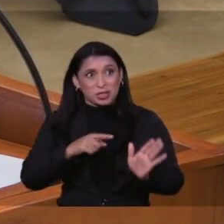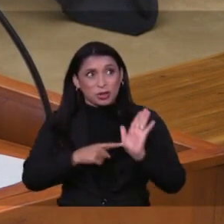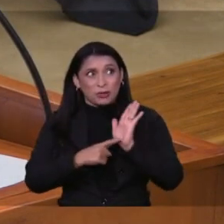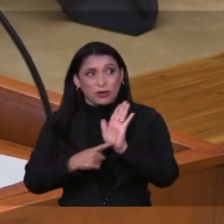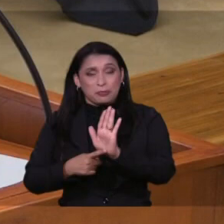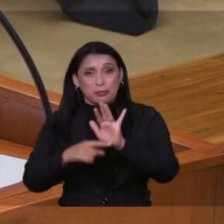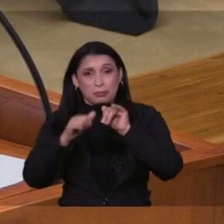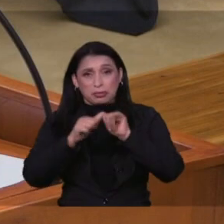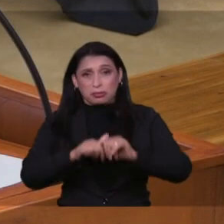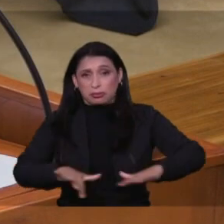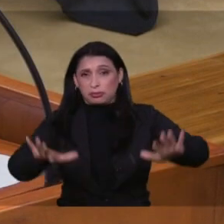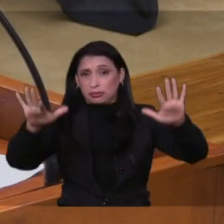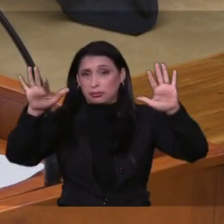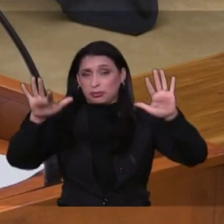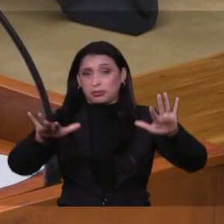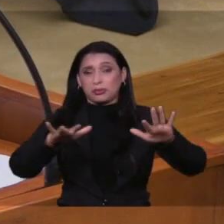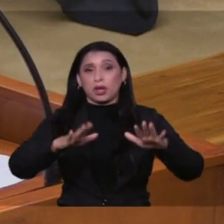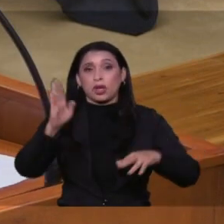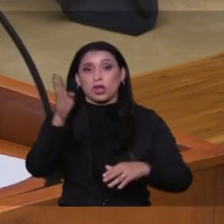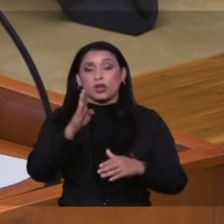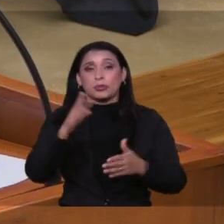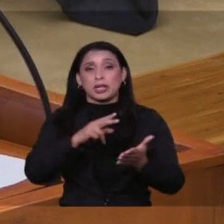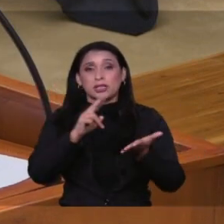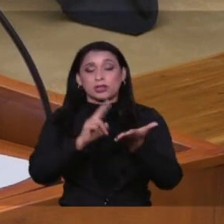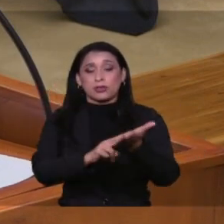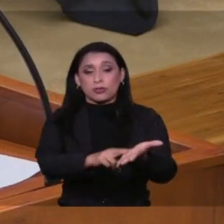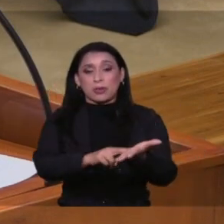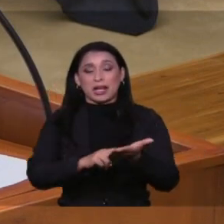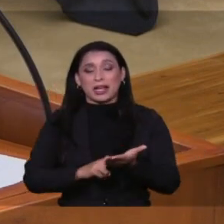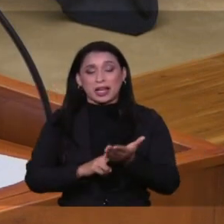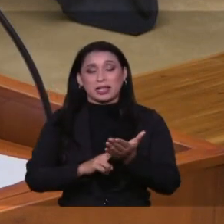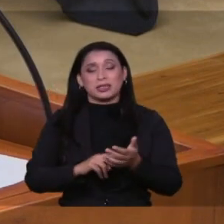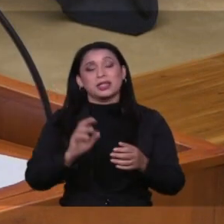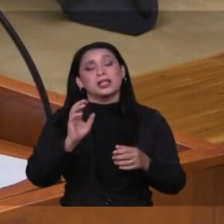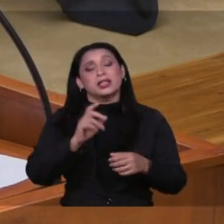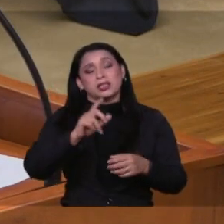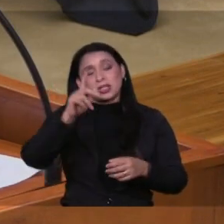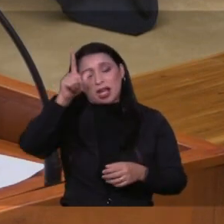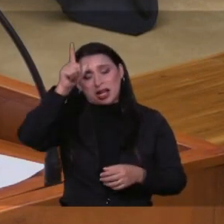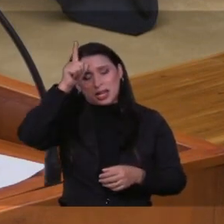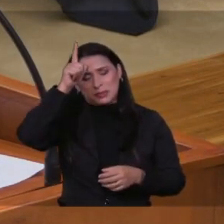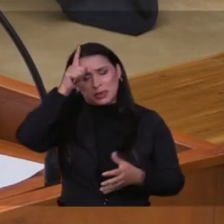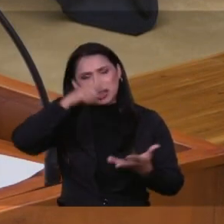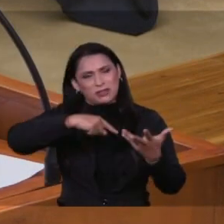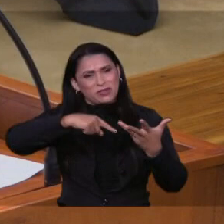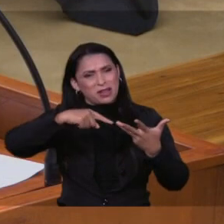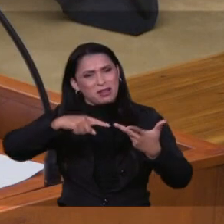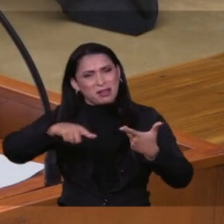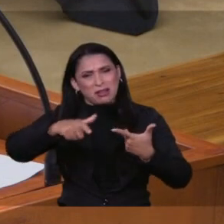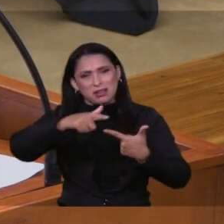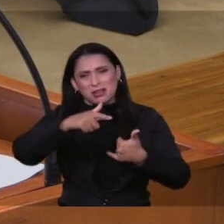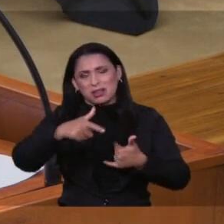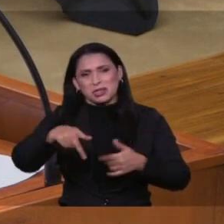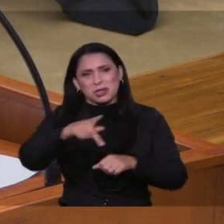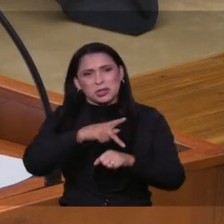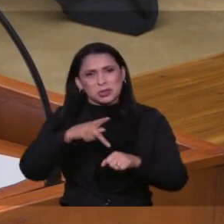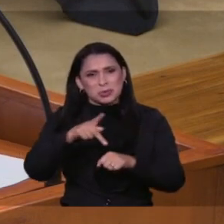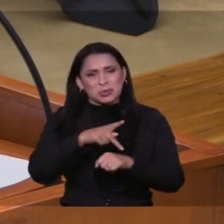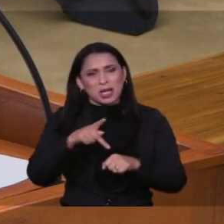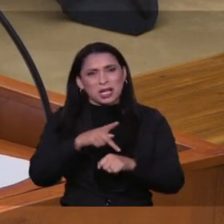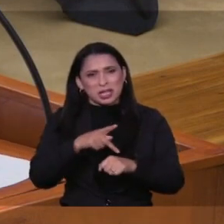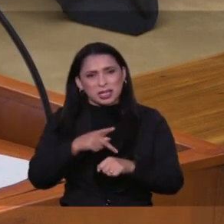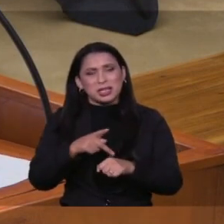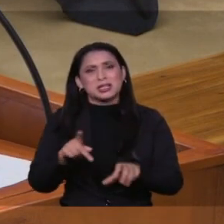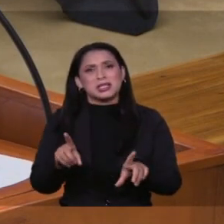Brasil recebeu uma carta que foi assinada pela Alemanha, Reino Unido, França, Itália, Dinamarca, Noruega, os Países Baixos e a